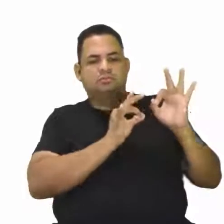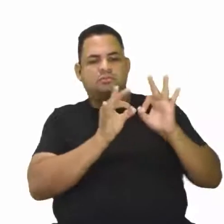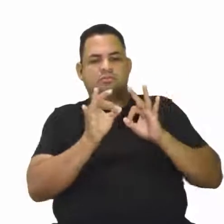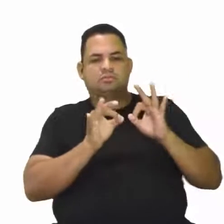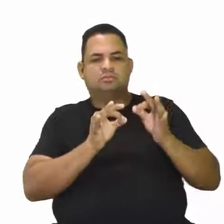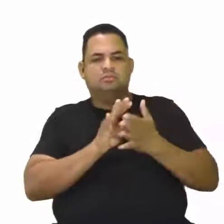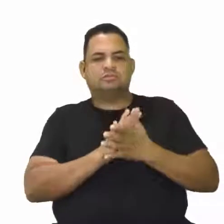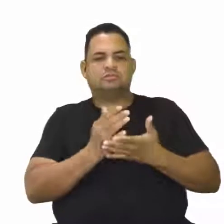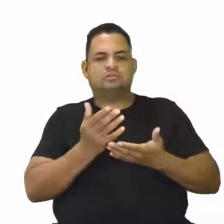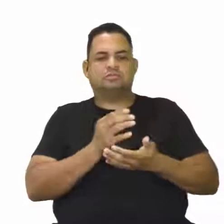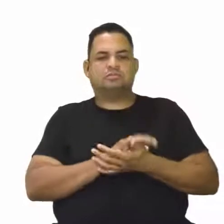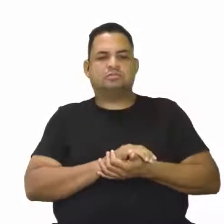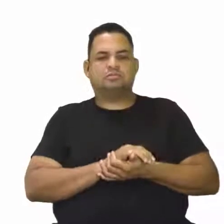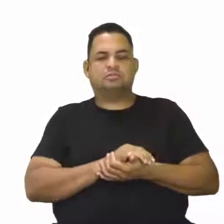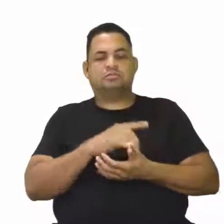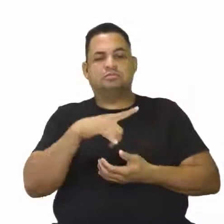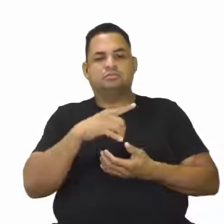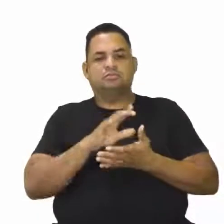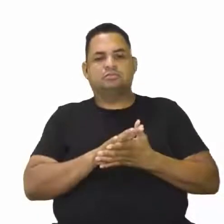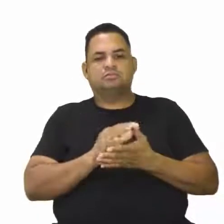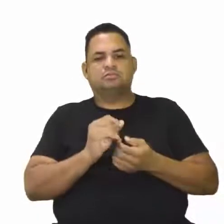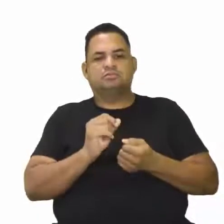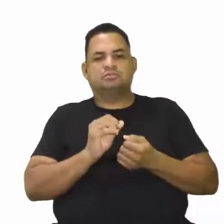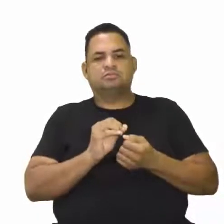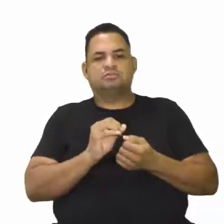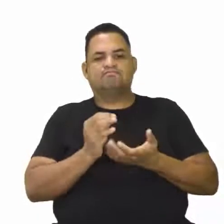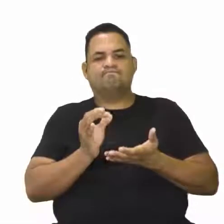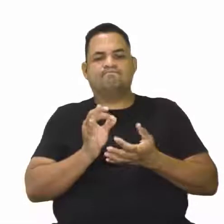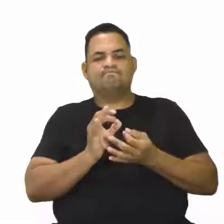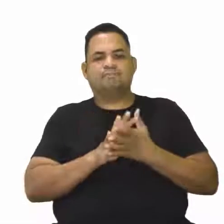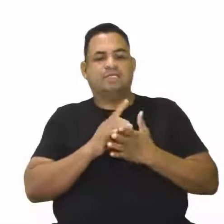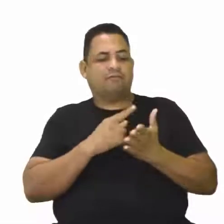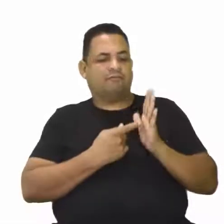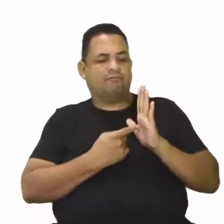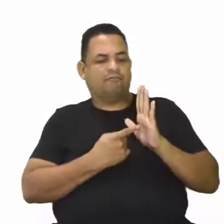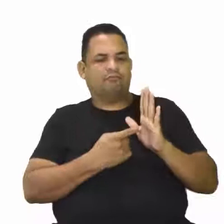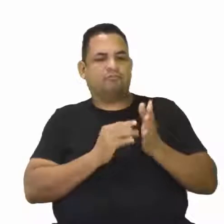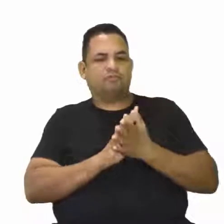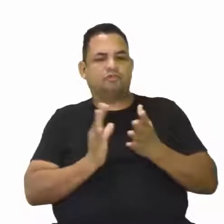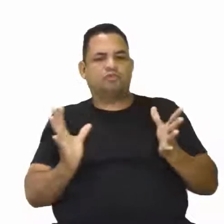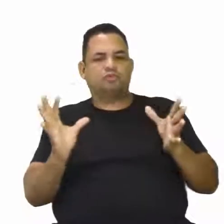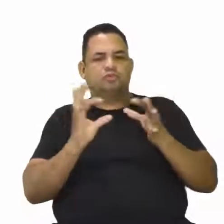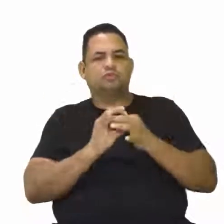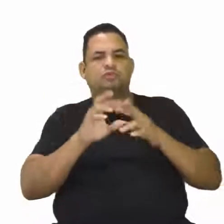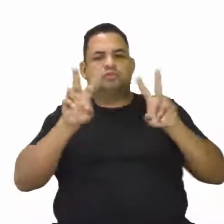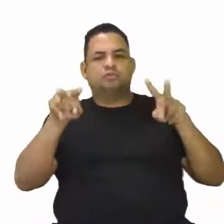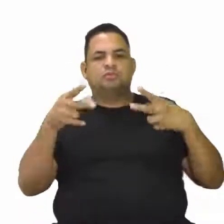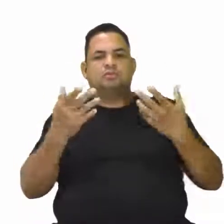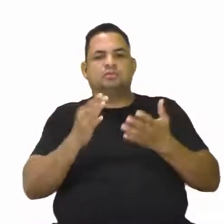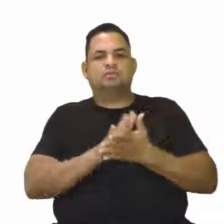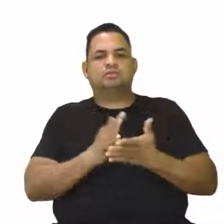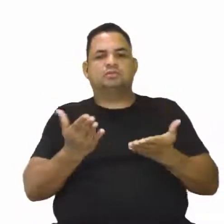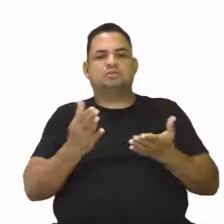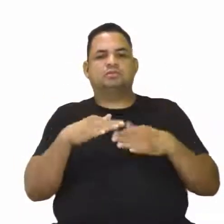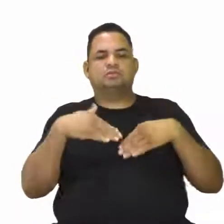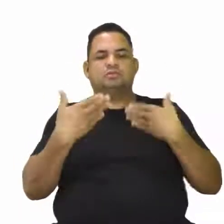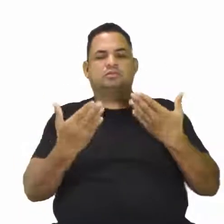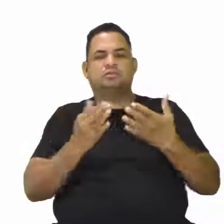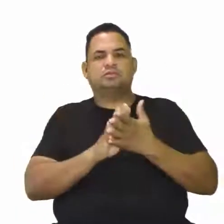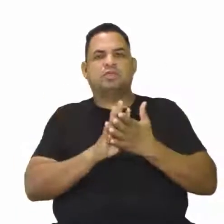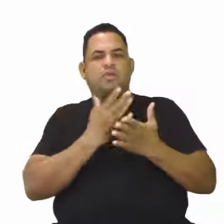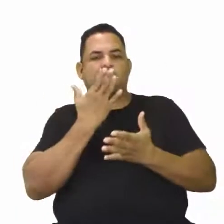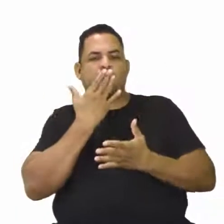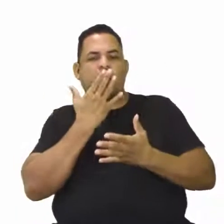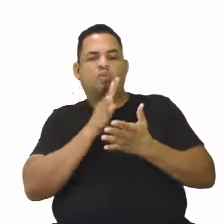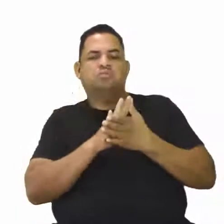relações ali existentes e tornando visível o contexto do tema. Dizem que quanto mais colorido